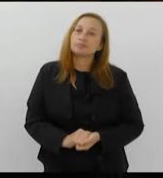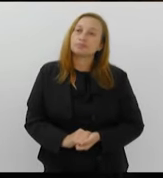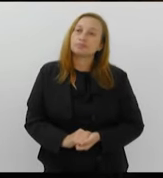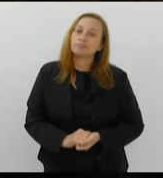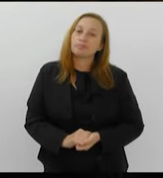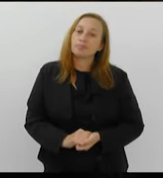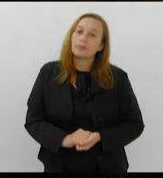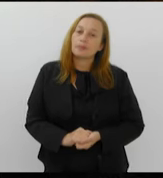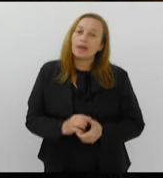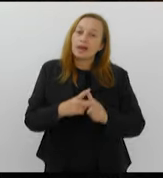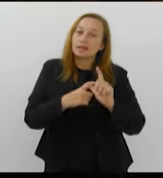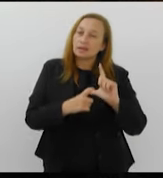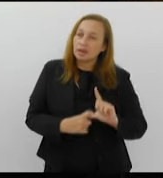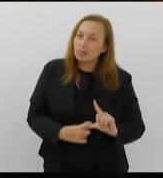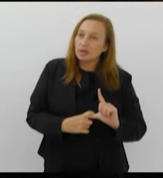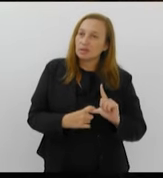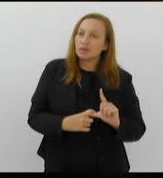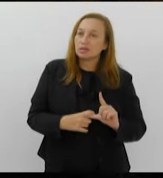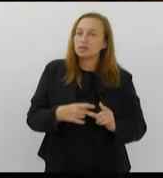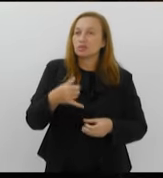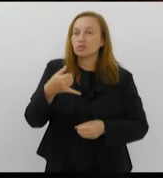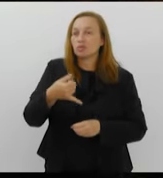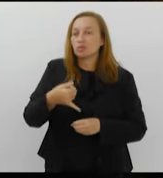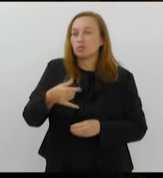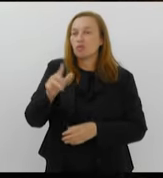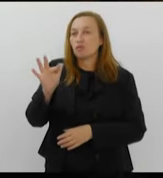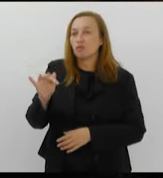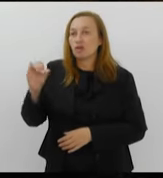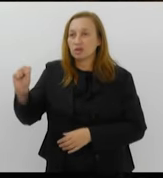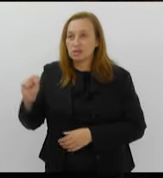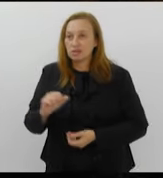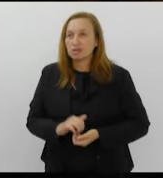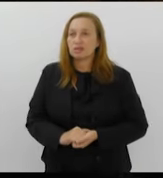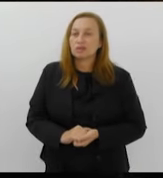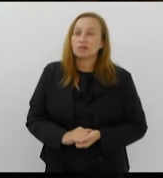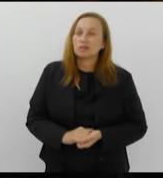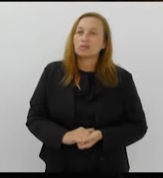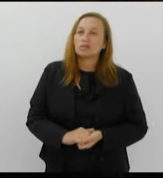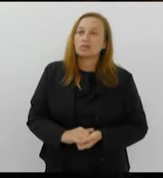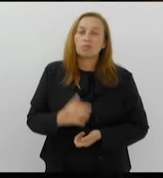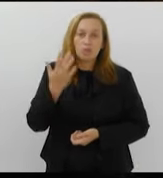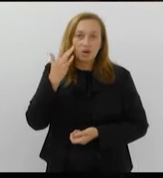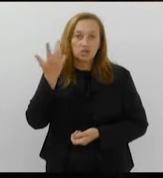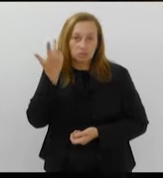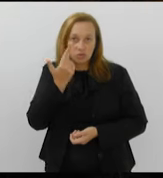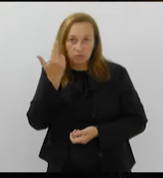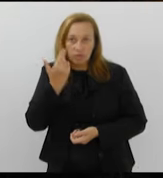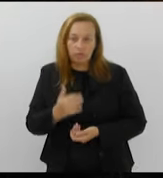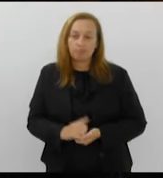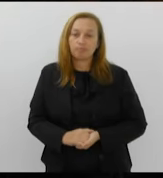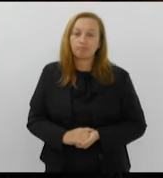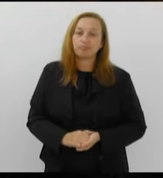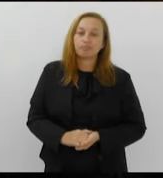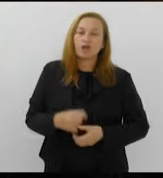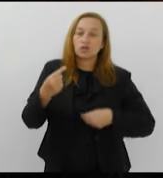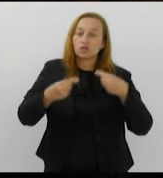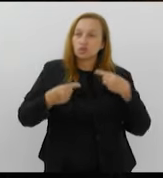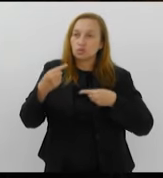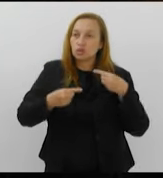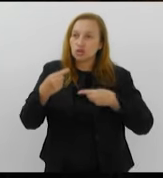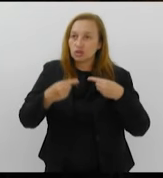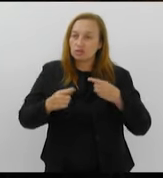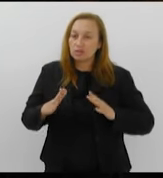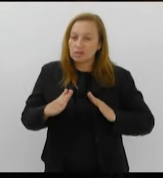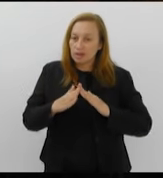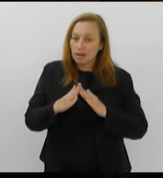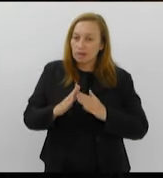a dependência dos combustíveis fósseis como a gente tem naturalizado. A gente tem debatido aqui nessa casa, e